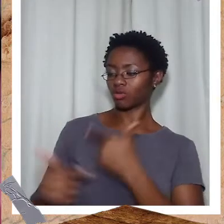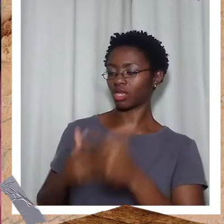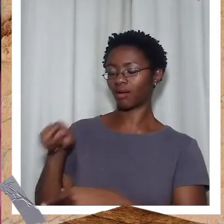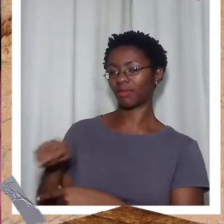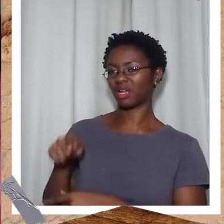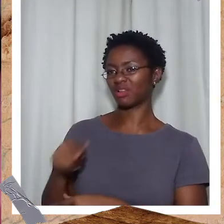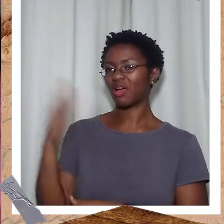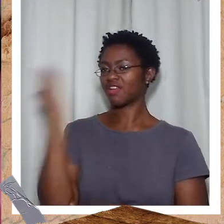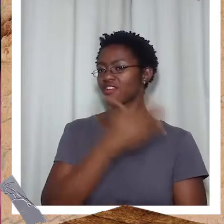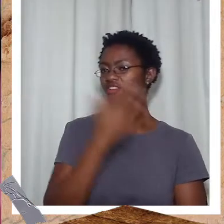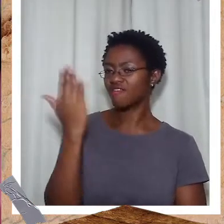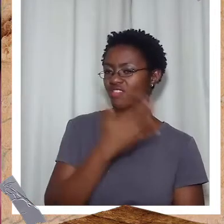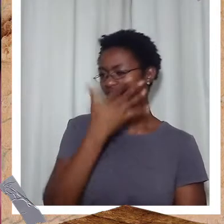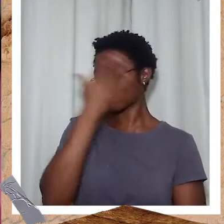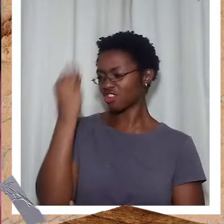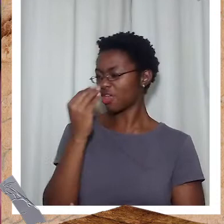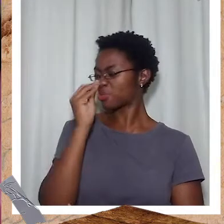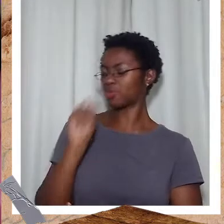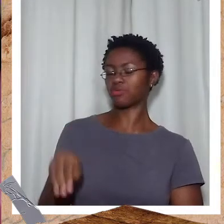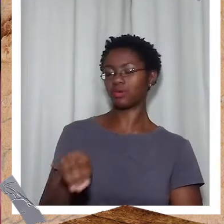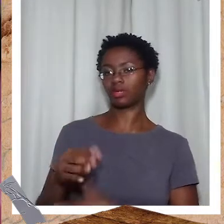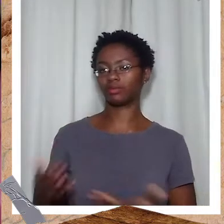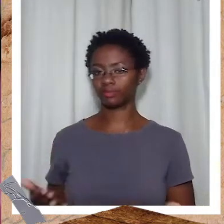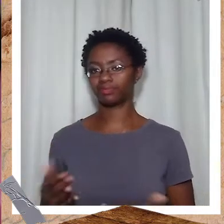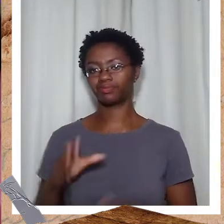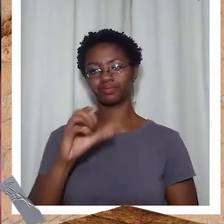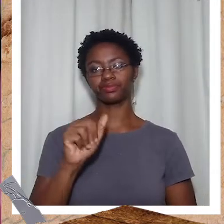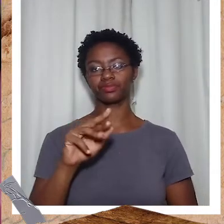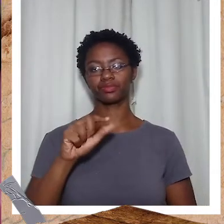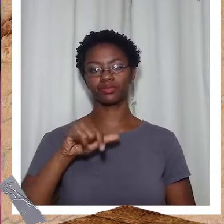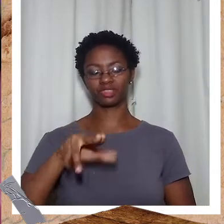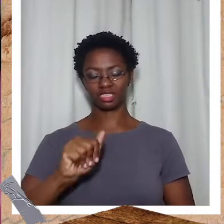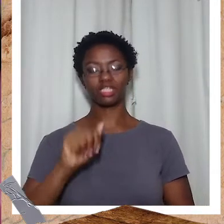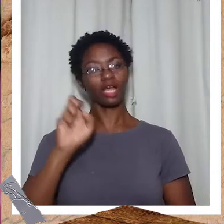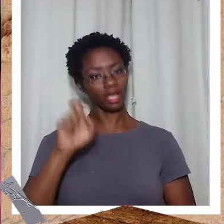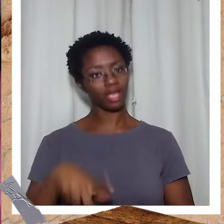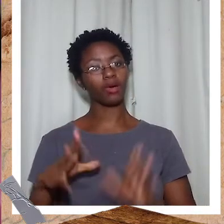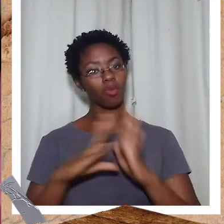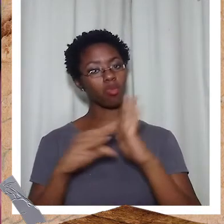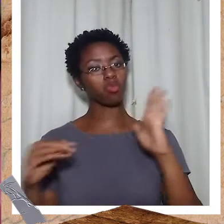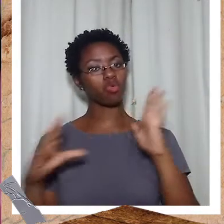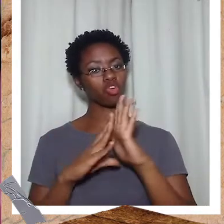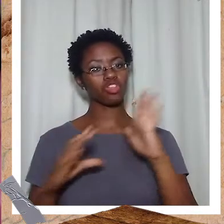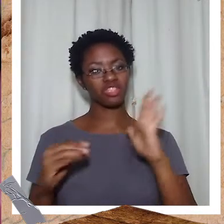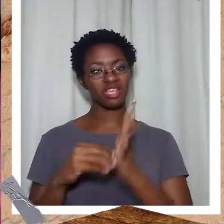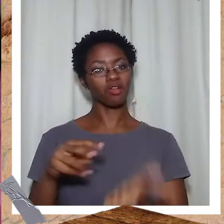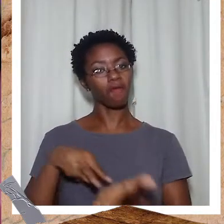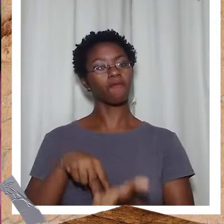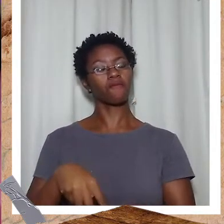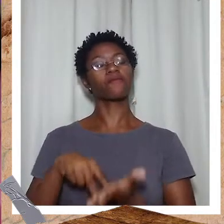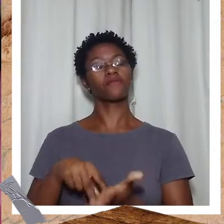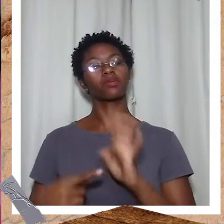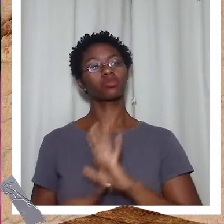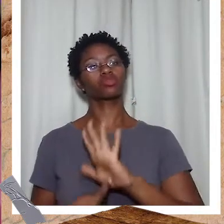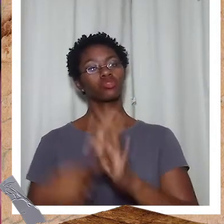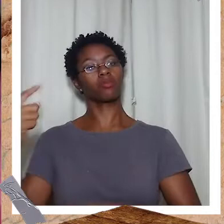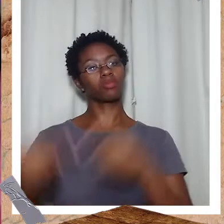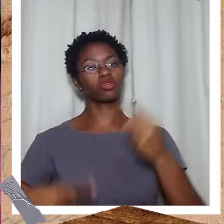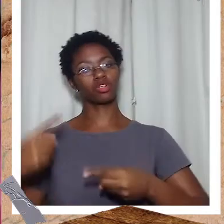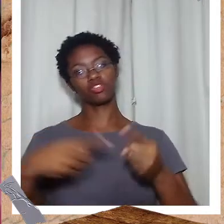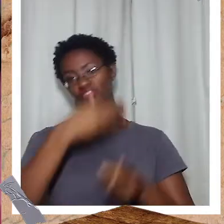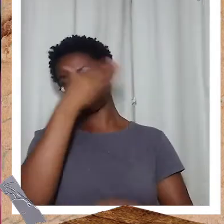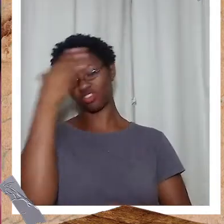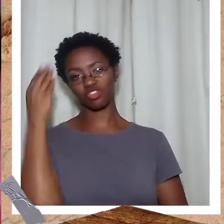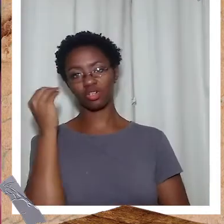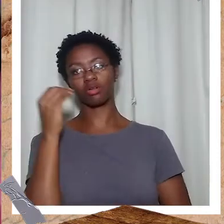invisibilizada, apagada, esquecida. Né? Carolina é um bom exemplo, um exemplo sólido disso, do que significa a política de